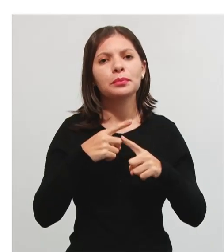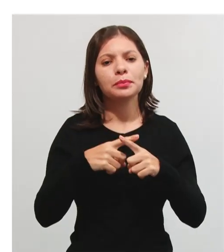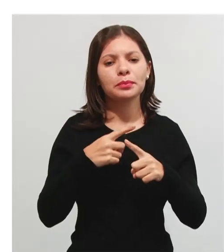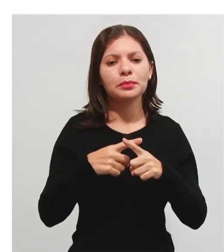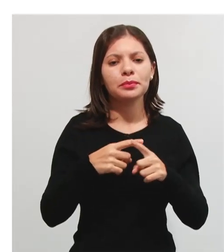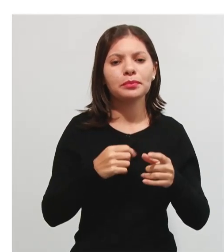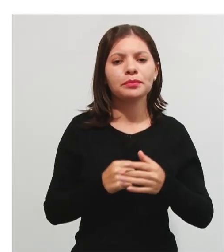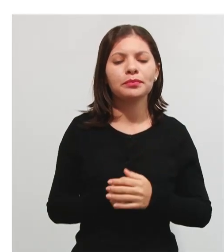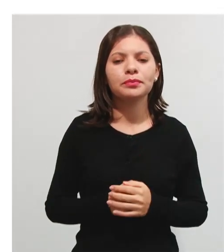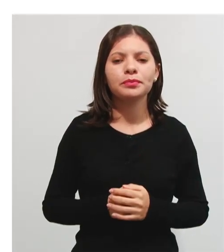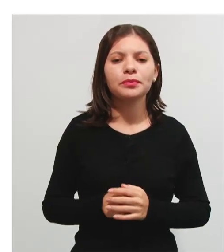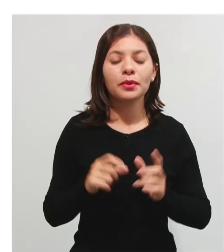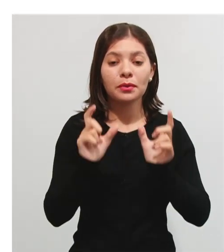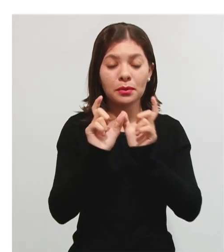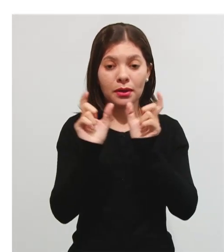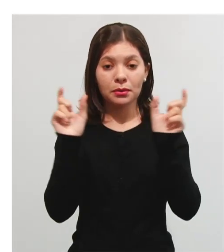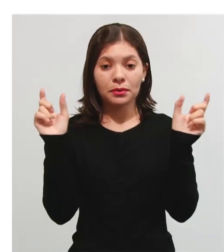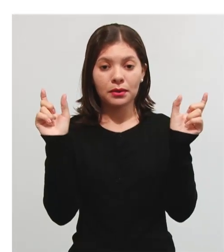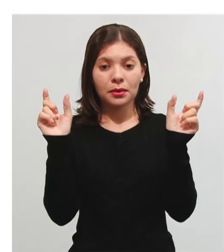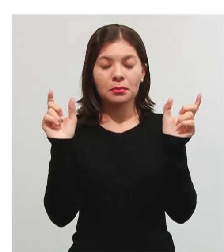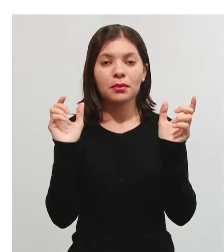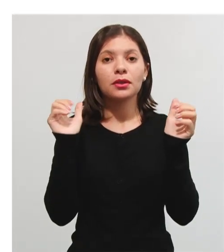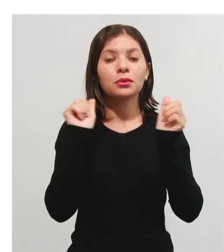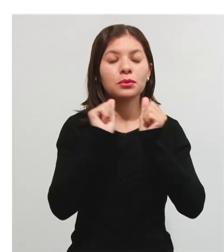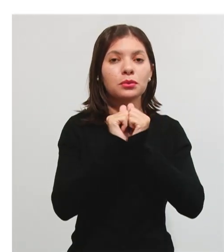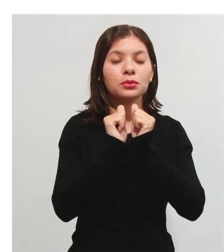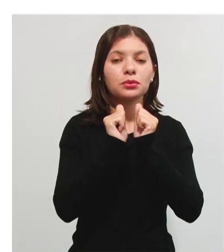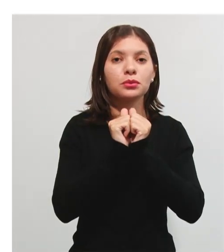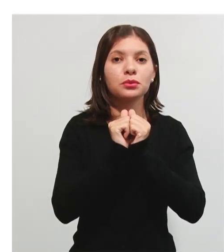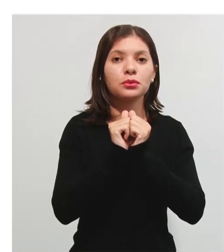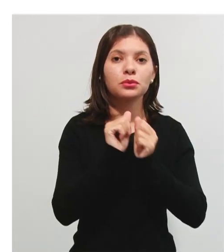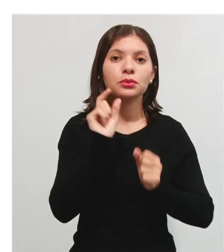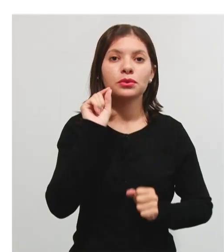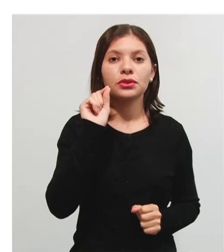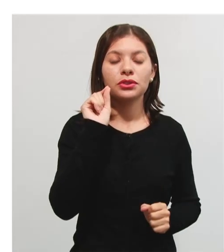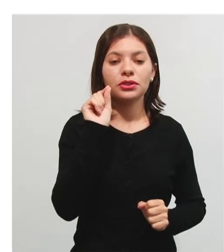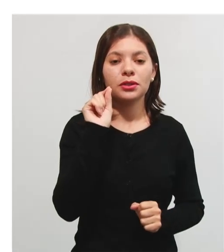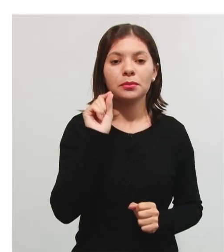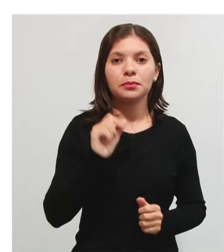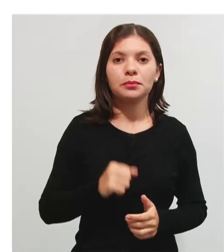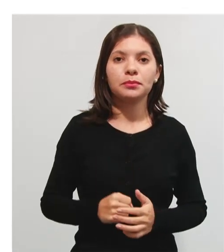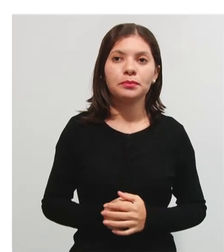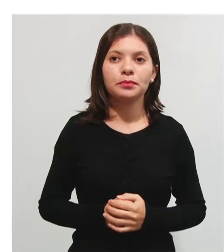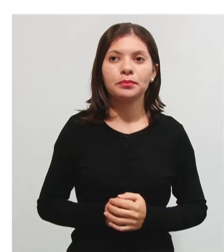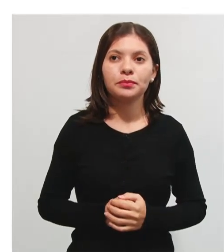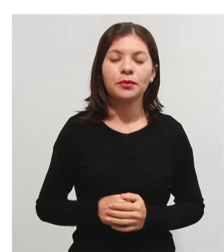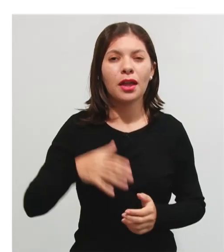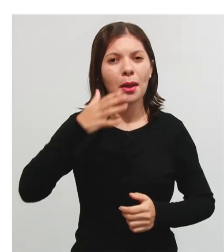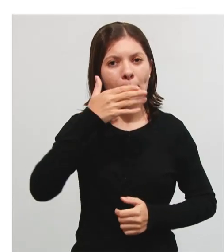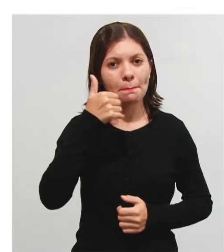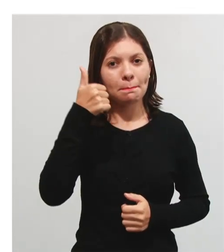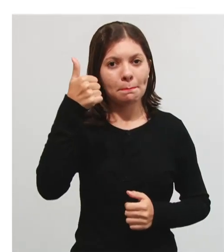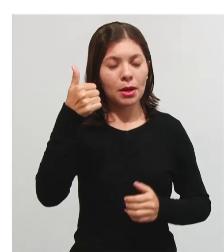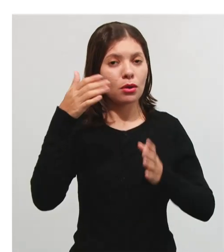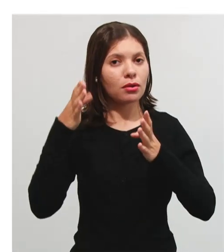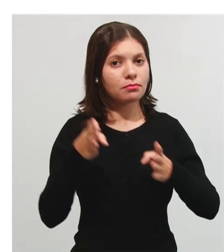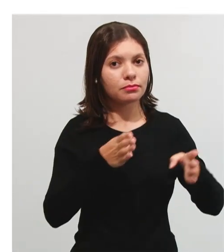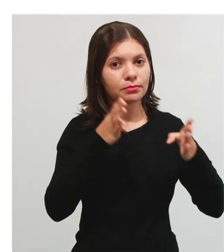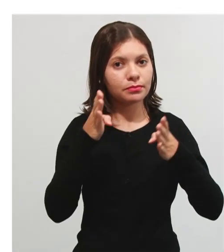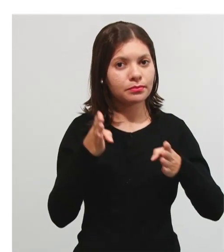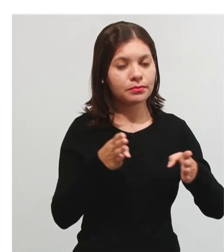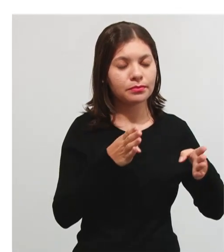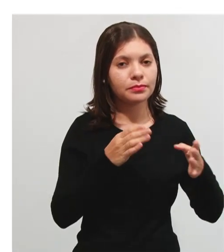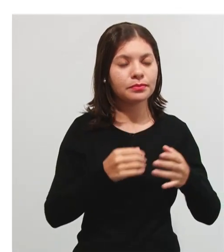o controle, eles têm em conjunto de atributos que melhoram a produção. Ou